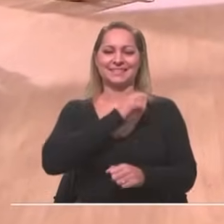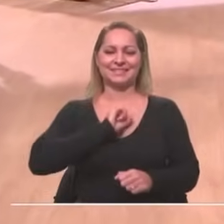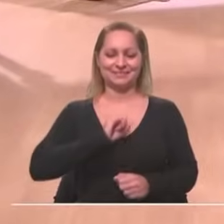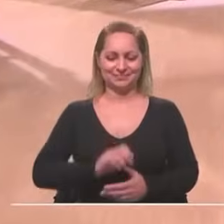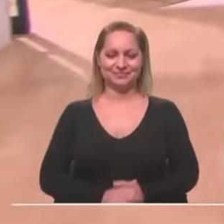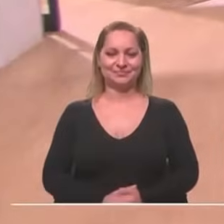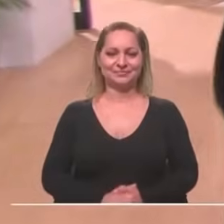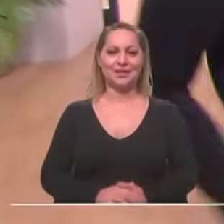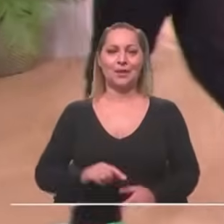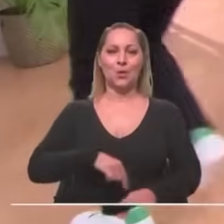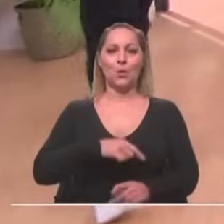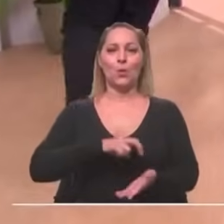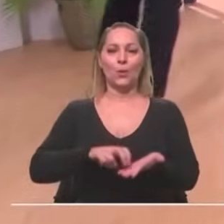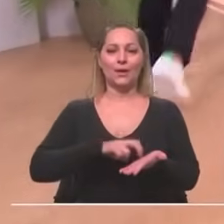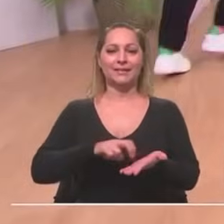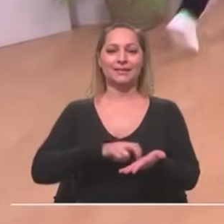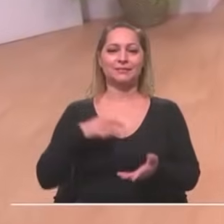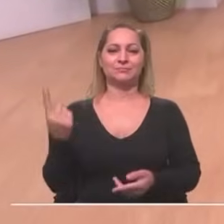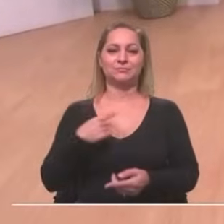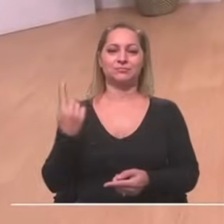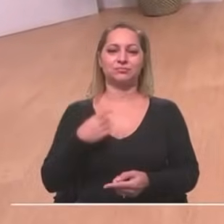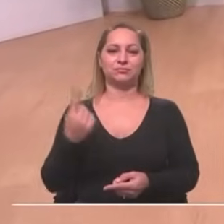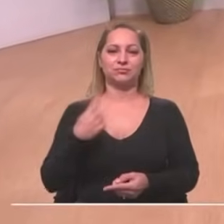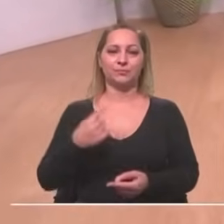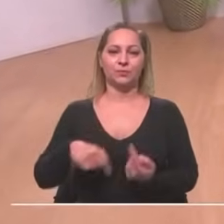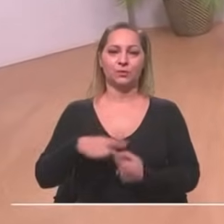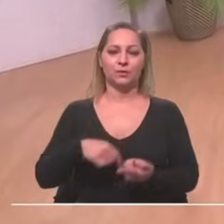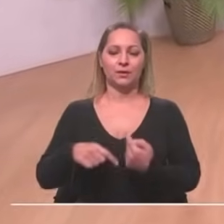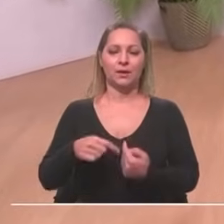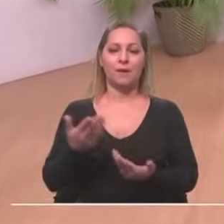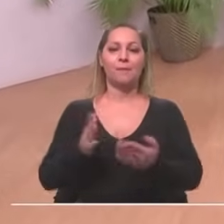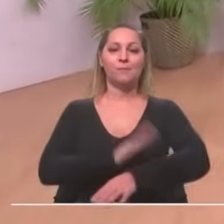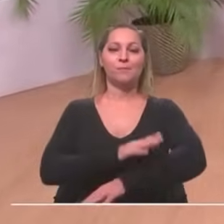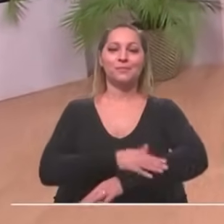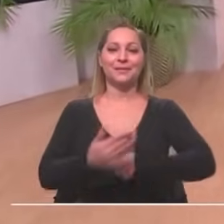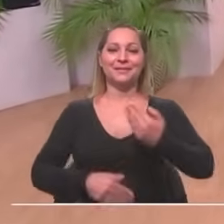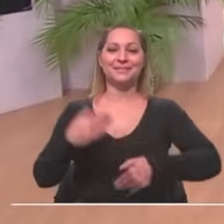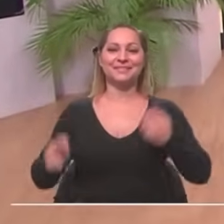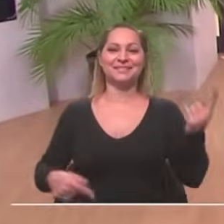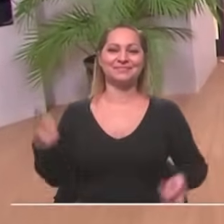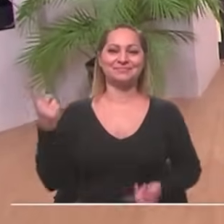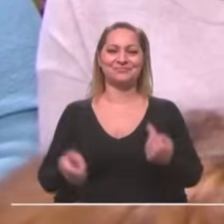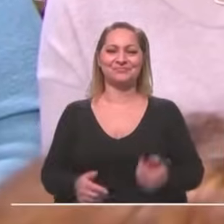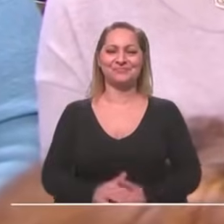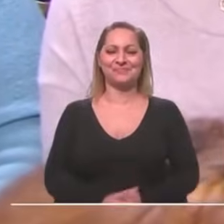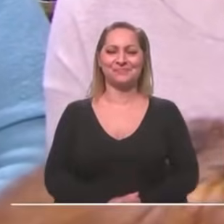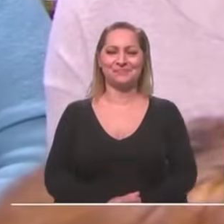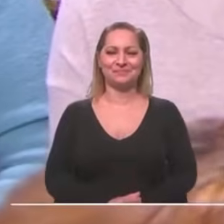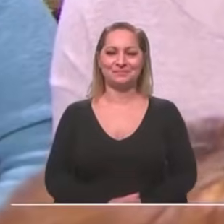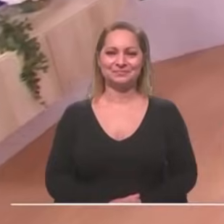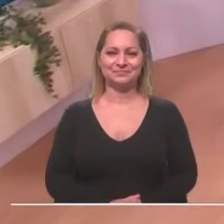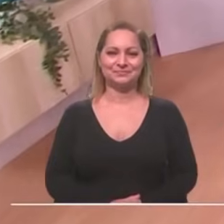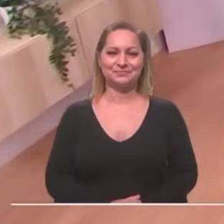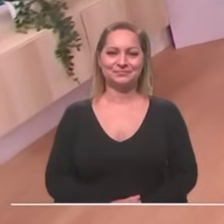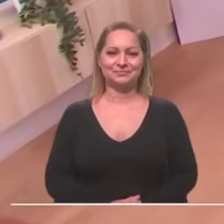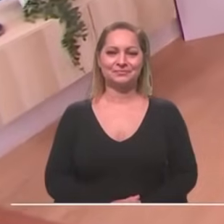vamos lá, passo corrida, passo corrida. Vamos, rotação alternada dos braços em frente. Vamos começar. Está bom, marcha lenta,